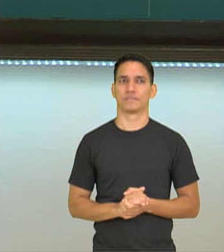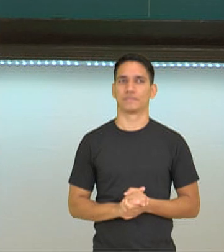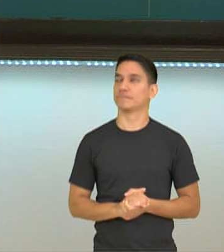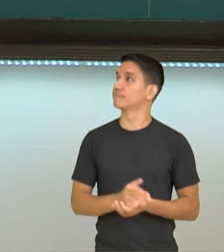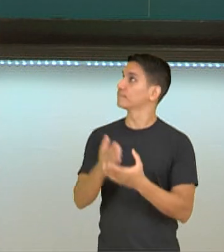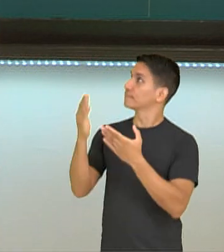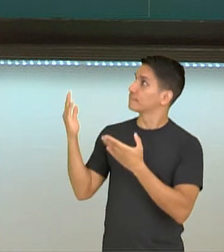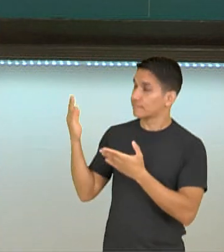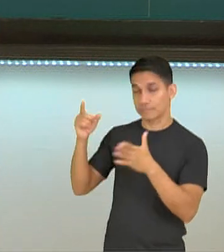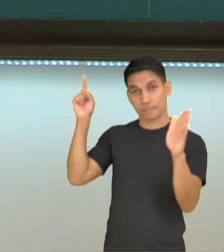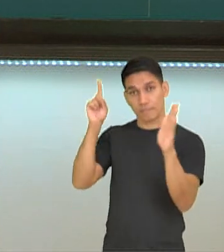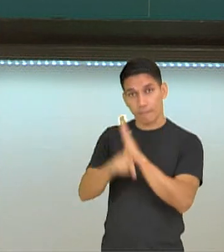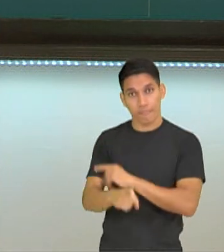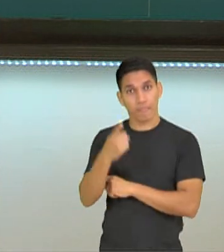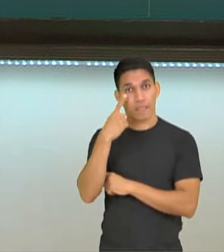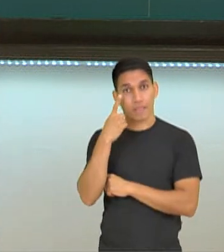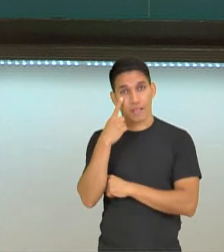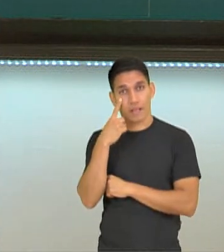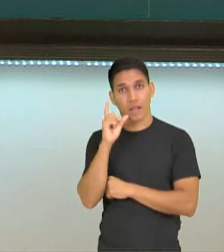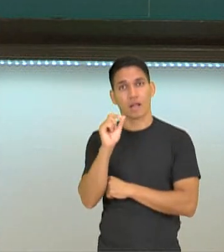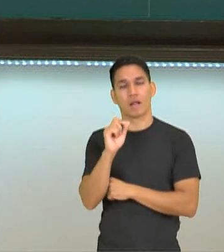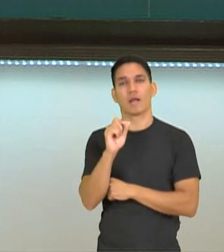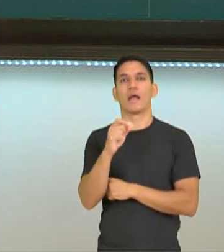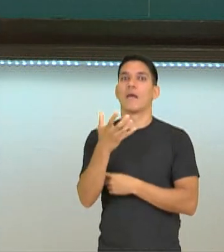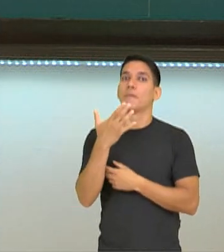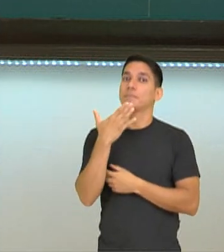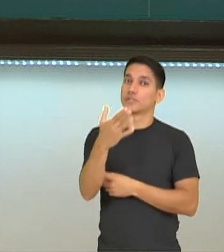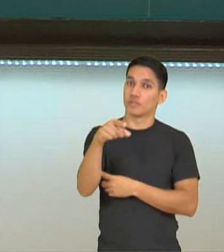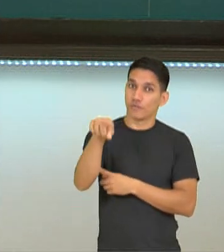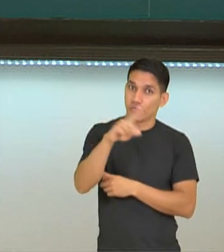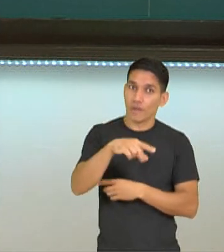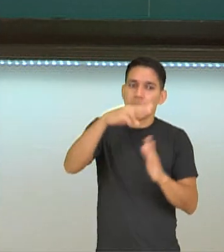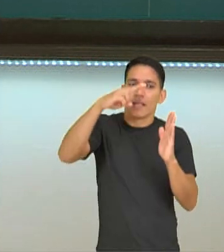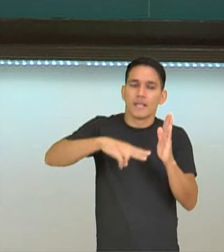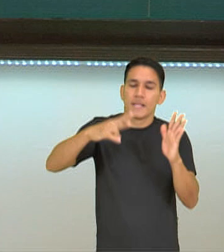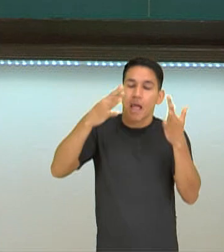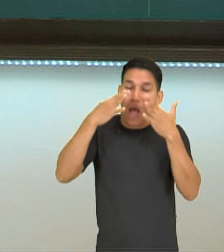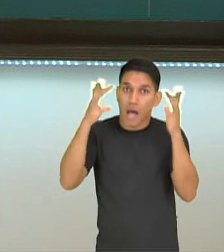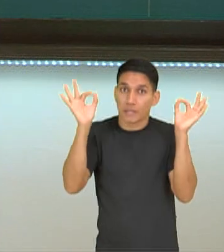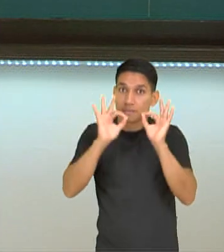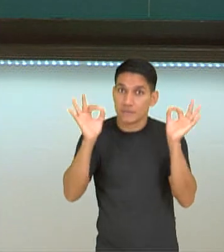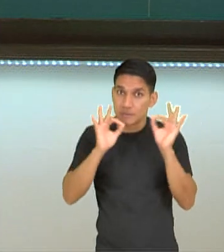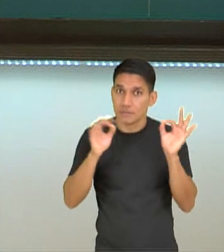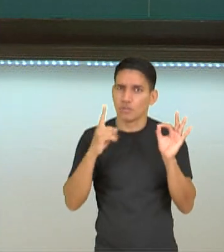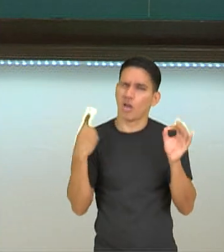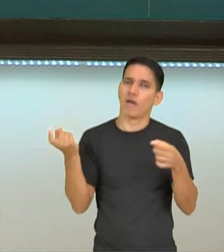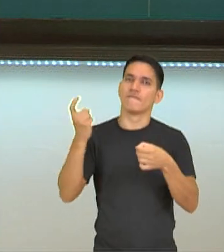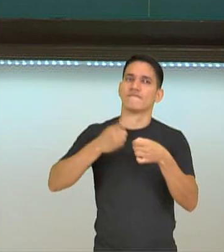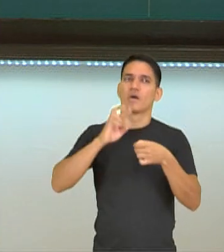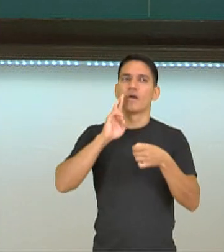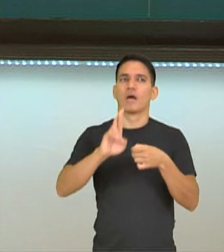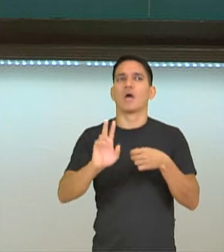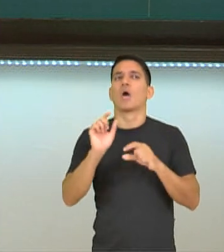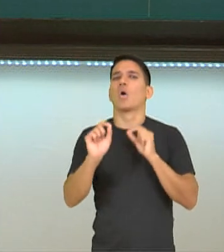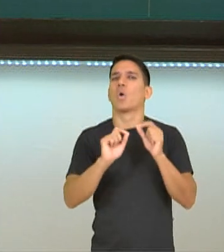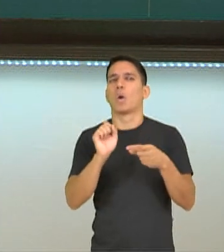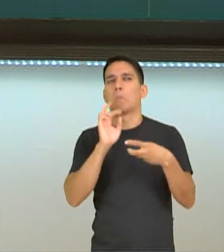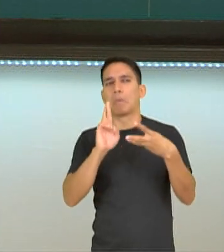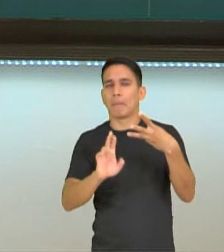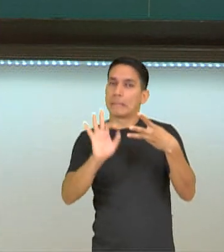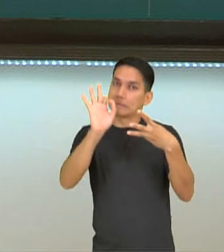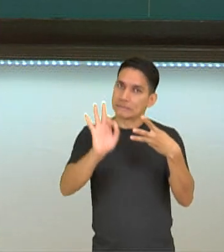Nós temos aqui, então, o nosso quiz. Quero que vocês leiam o quiz com atenção. A gente já volta daqui a alguns minutos para ver